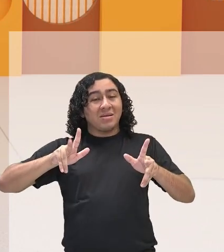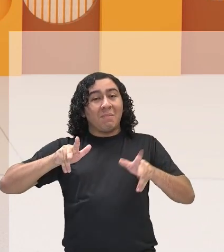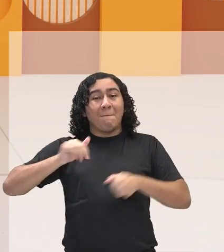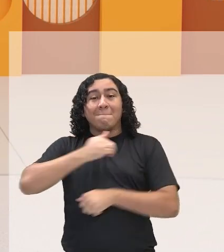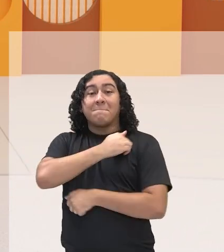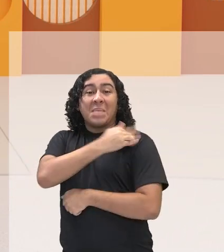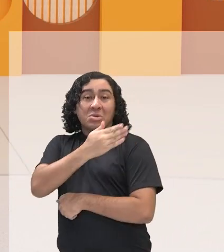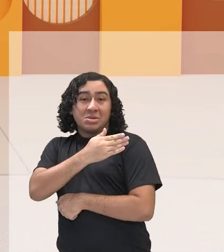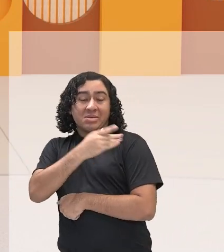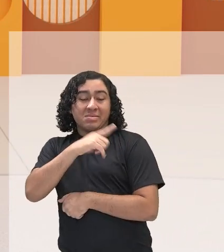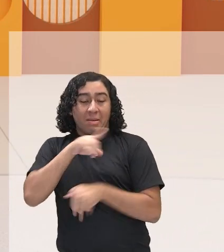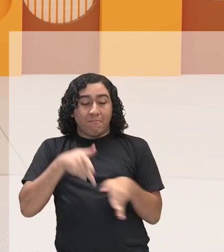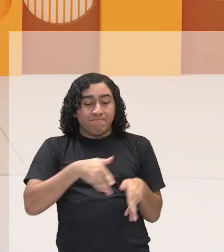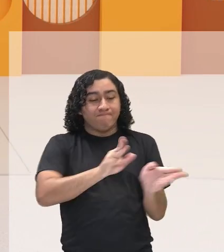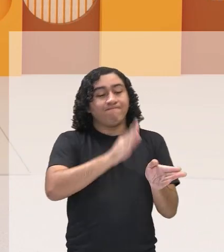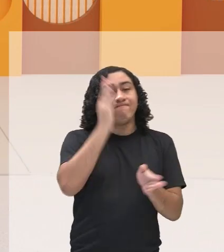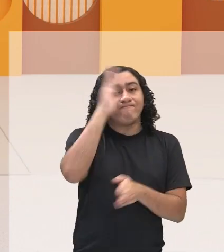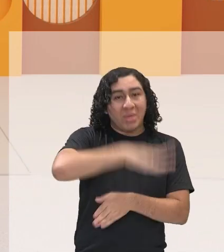do mal.